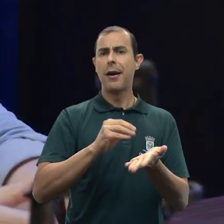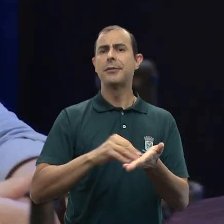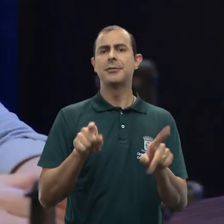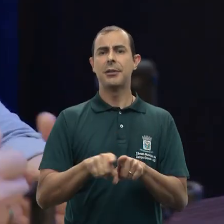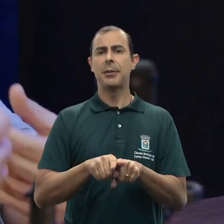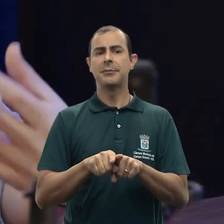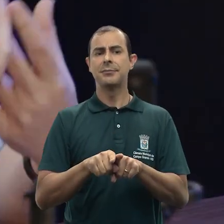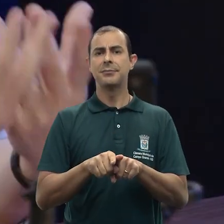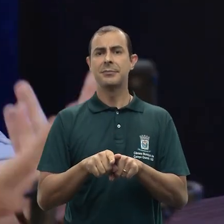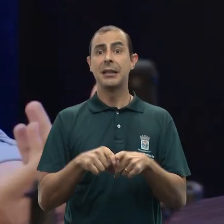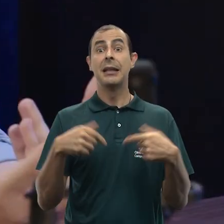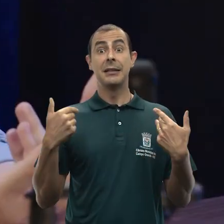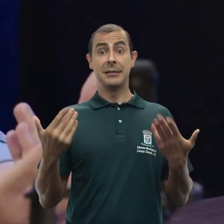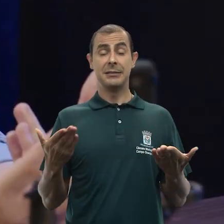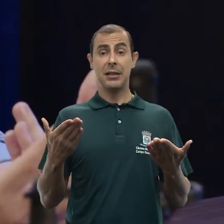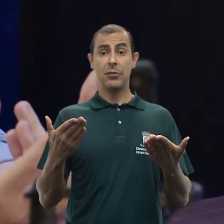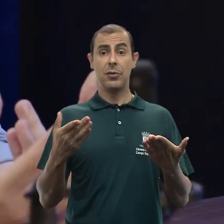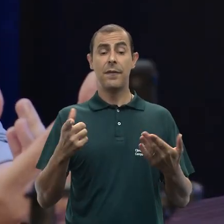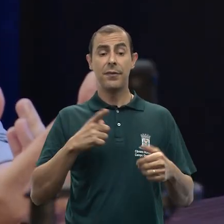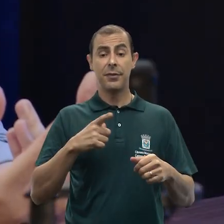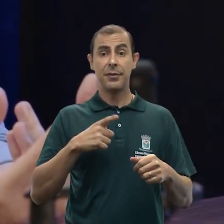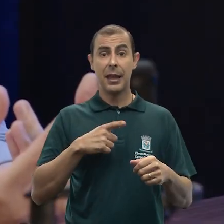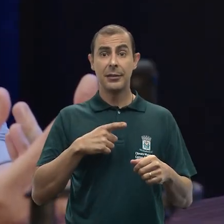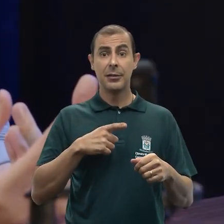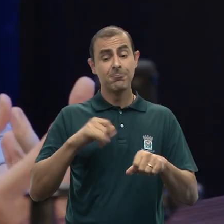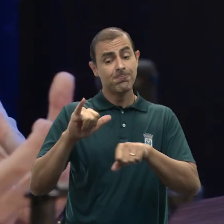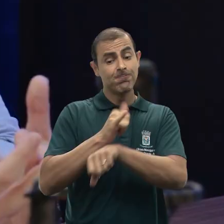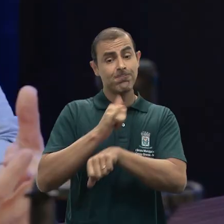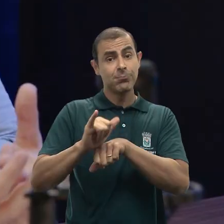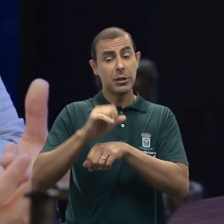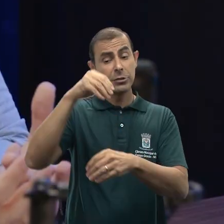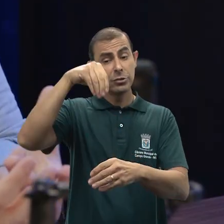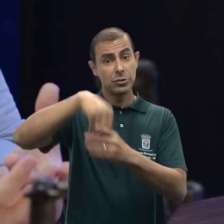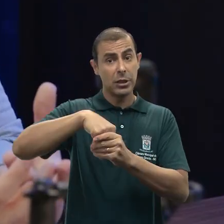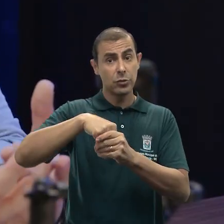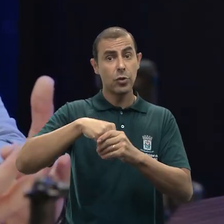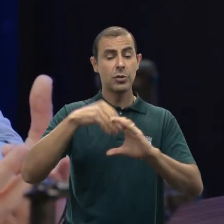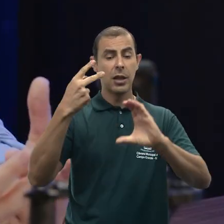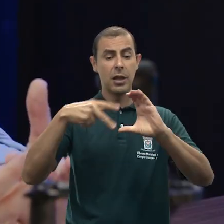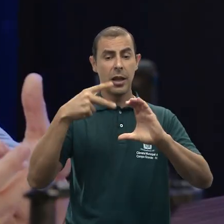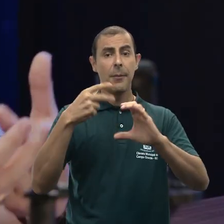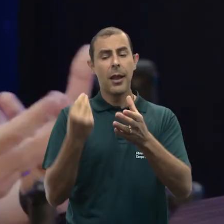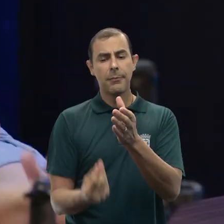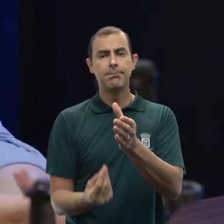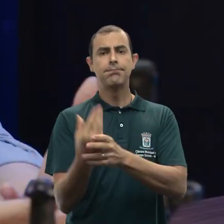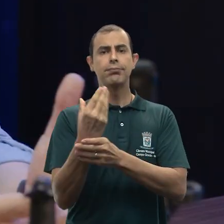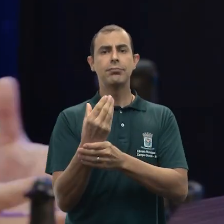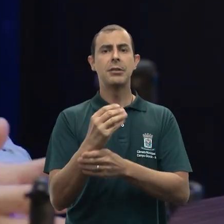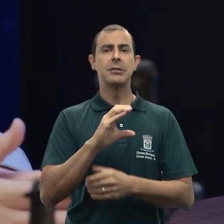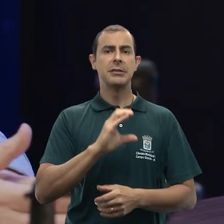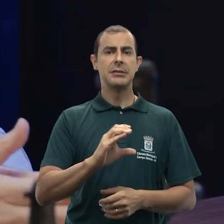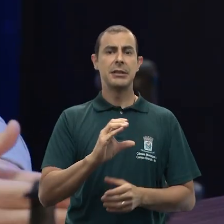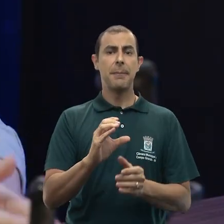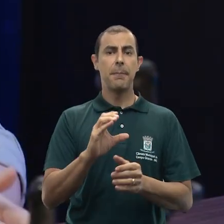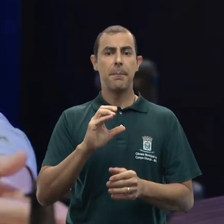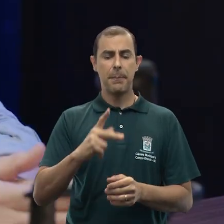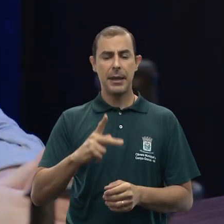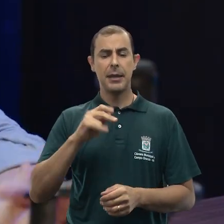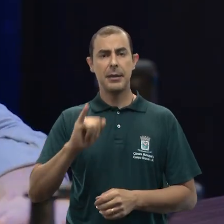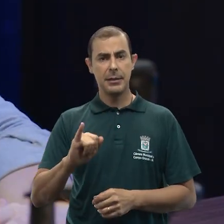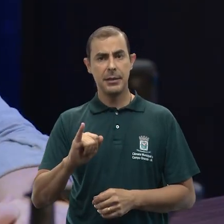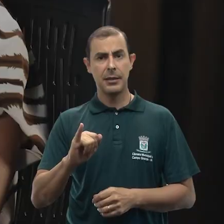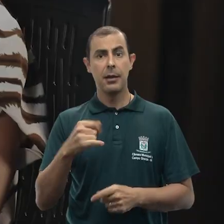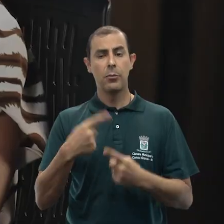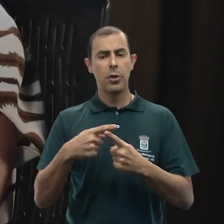Então, uma ferramenta que nós temos na Câmara de Vereadores é abrir uma comissão para investigar esse contrato e o porquê que ele